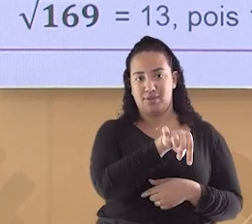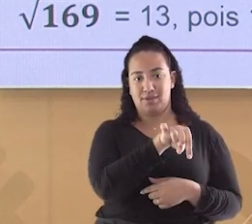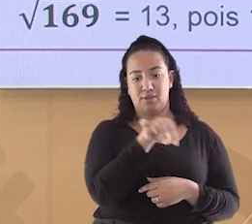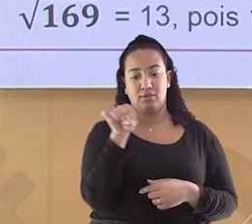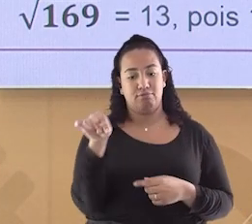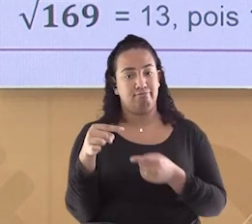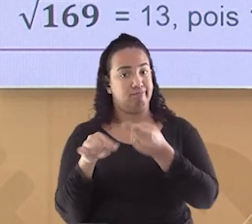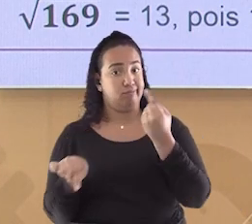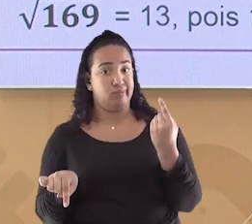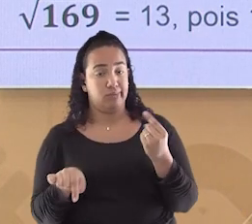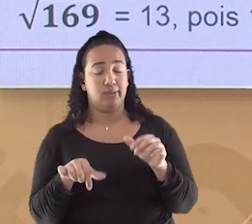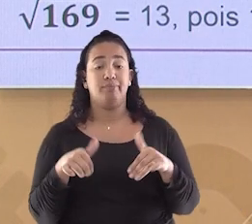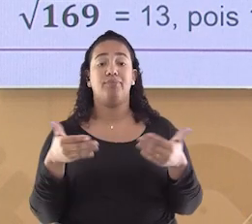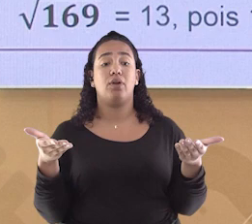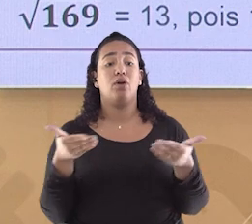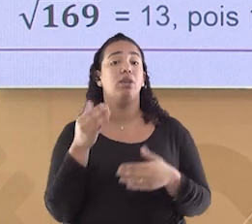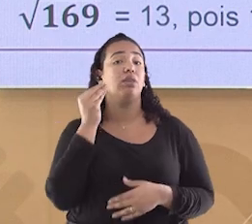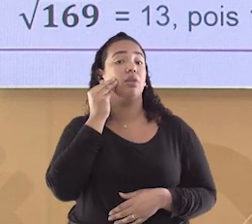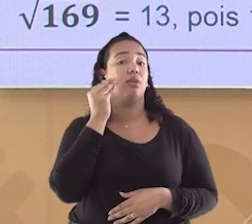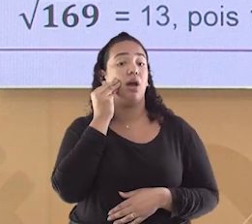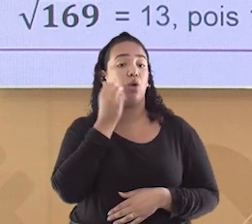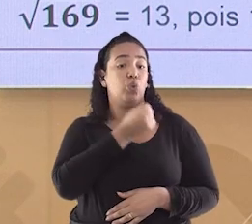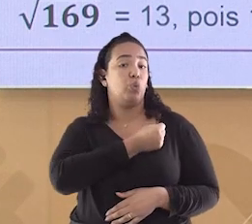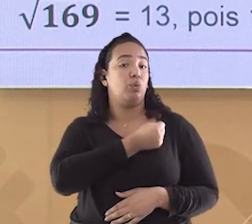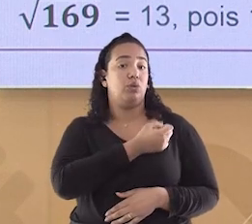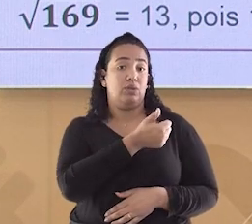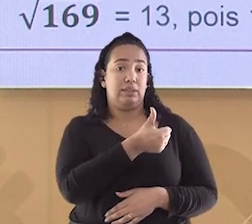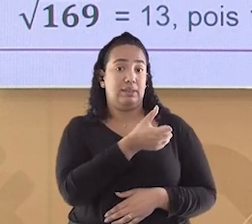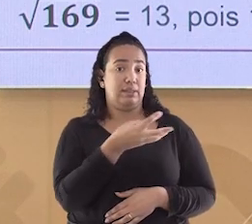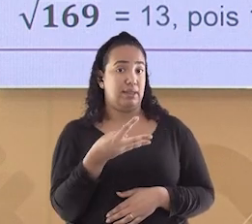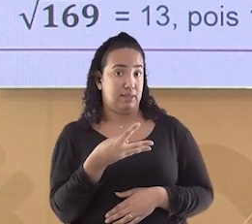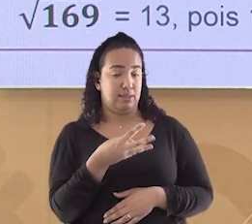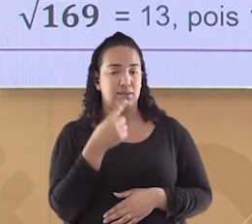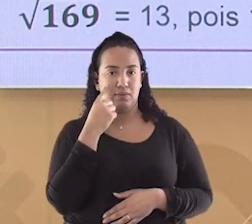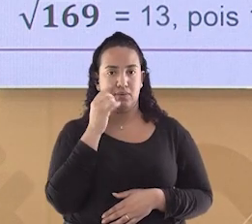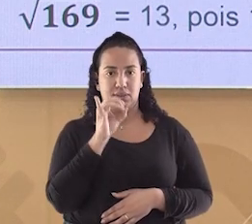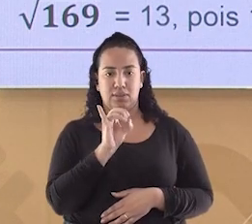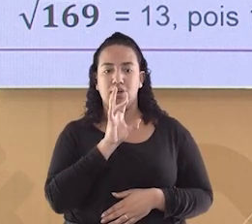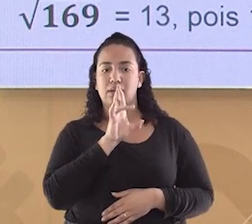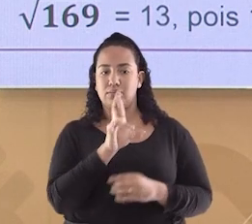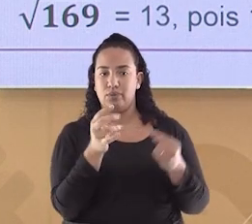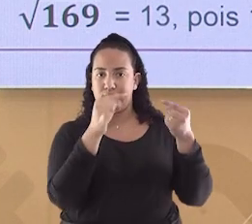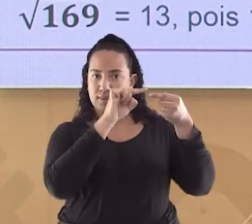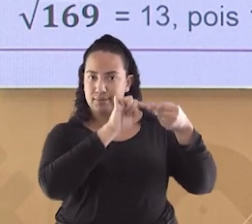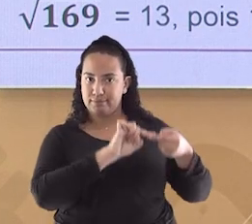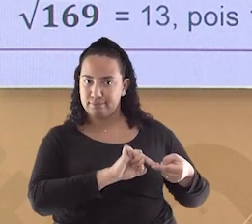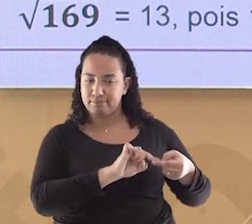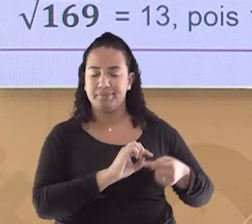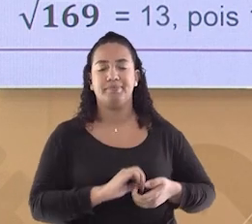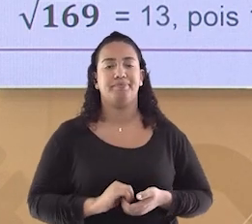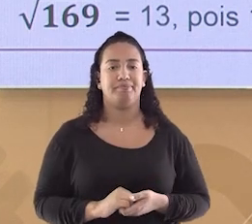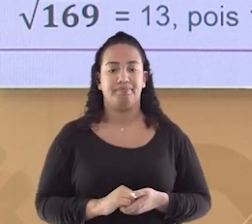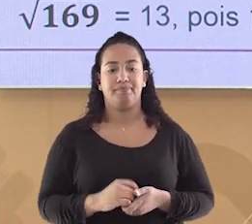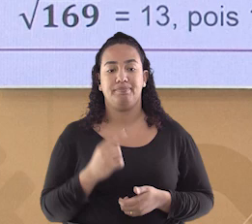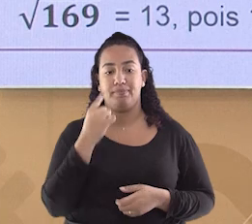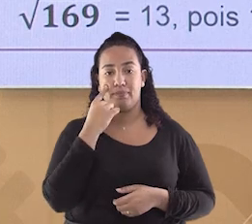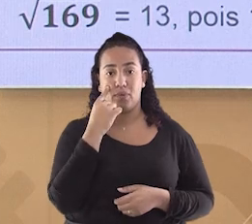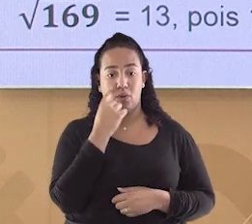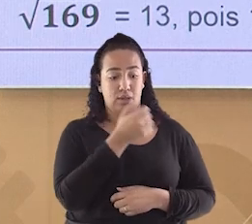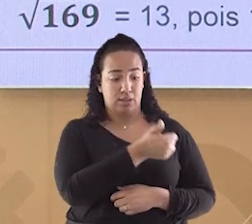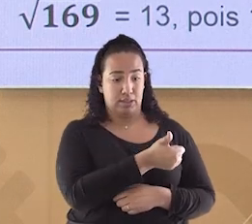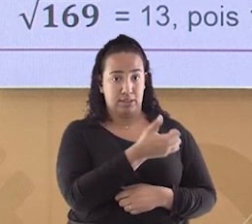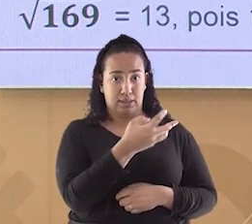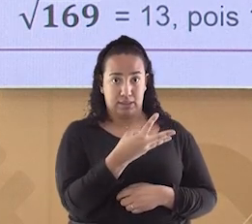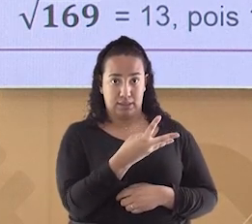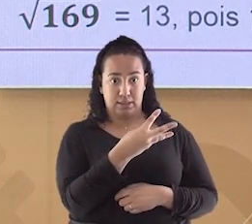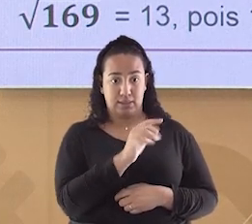169. Vamos tentar agora o 13 ao quadrado para ver se resulta no 169. Fazendo